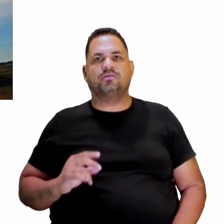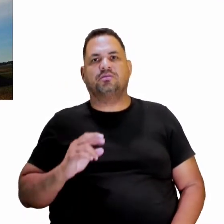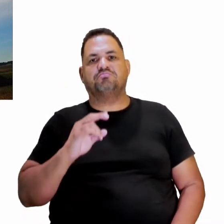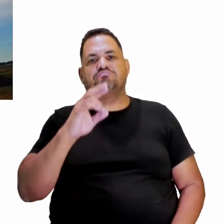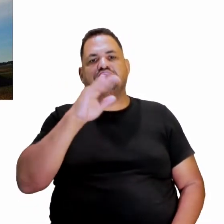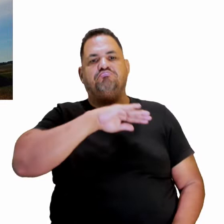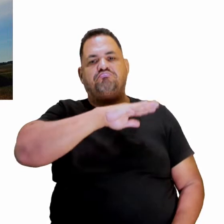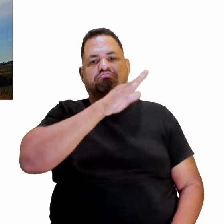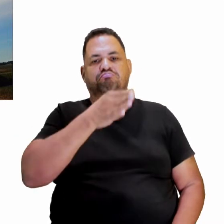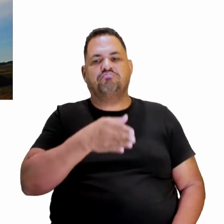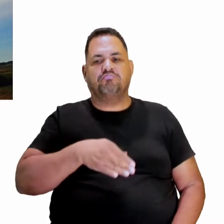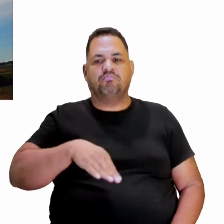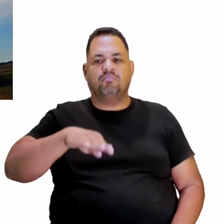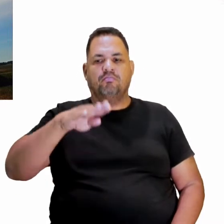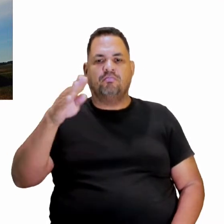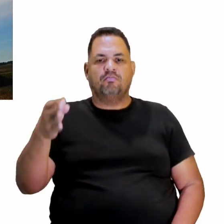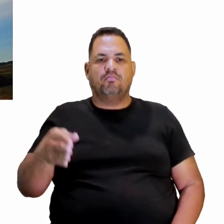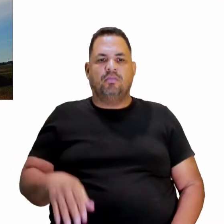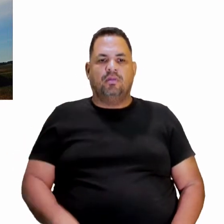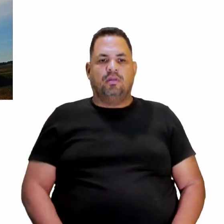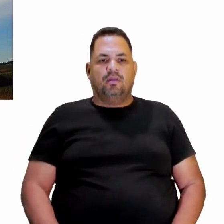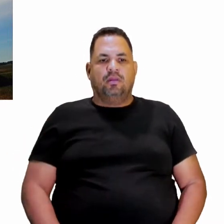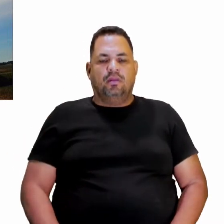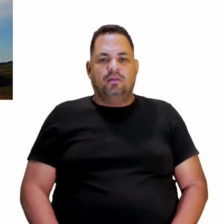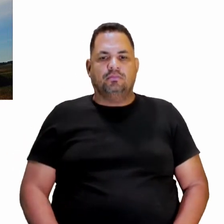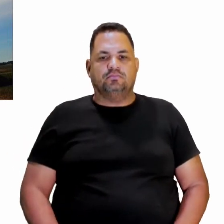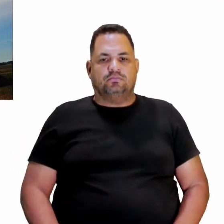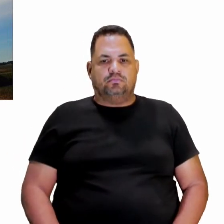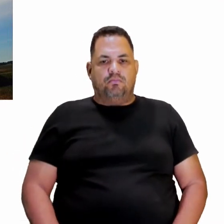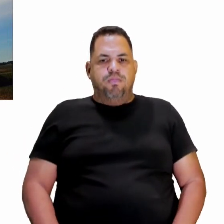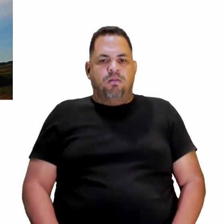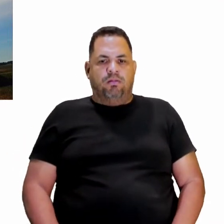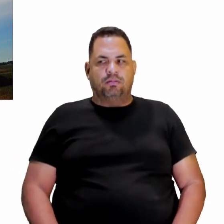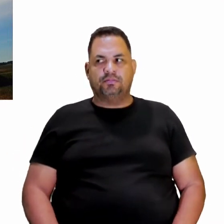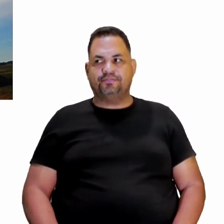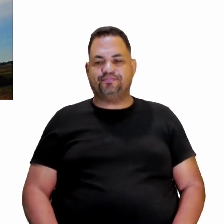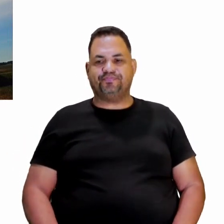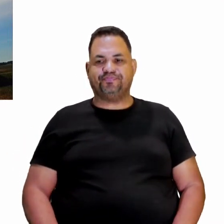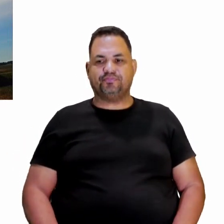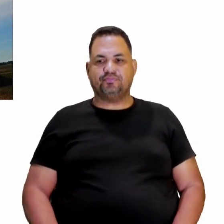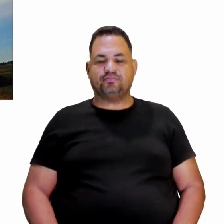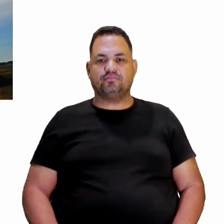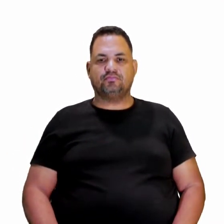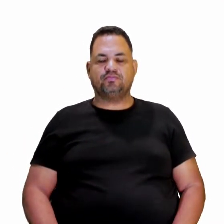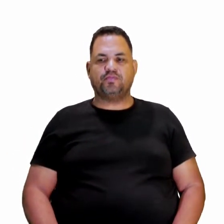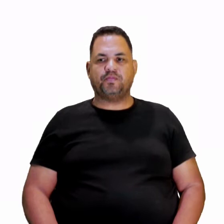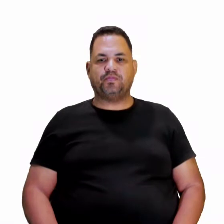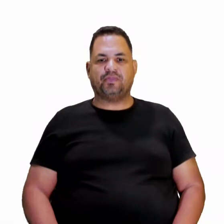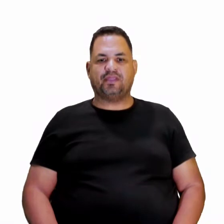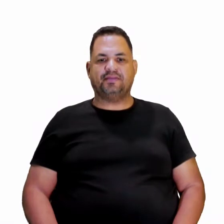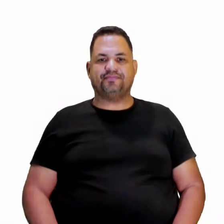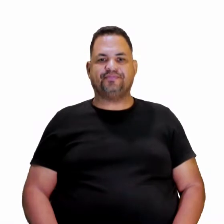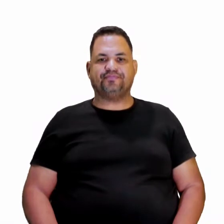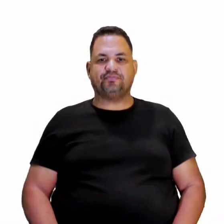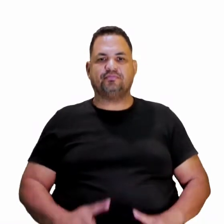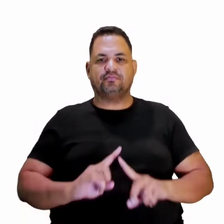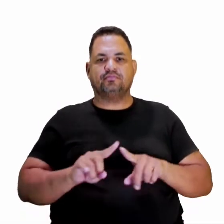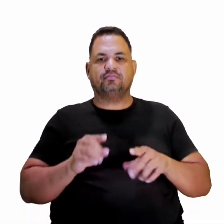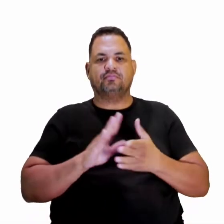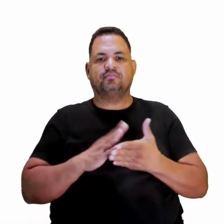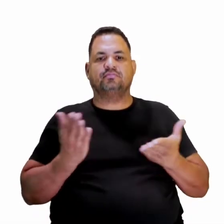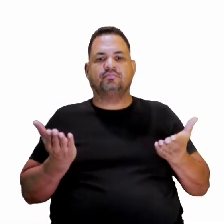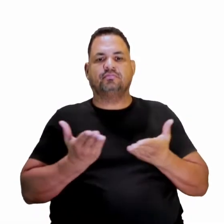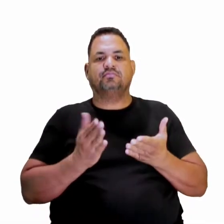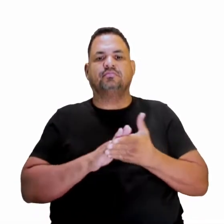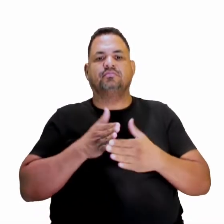montanha ou fazer o parachuting, o paraquedismo, né? Fica aí a questionamento. Mas a gente vai